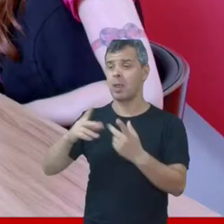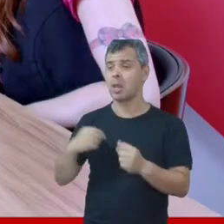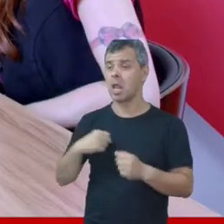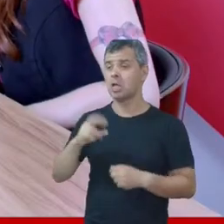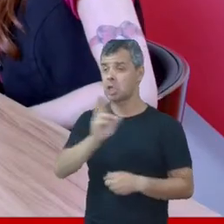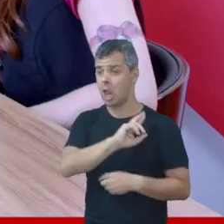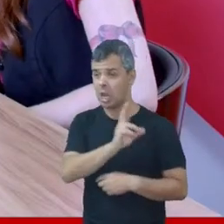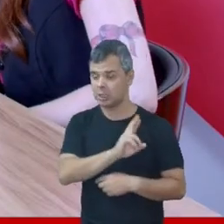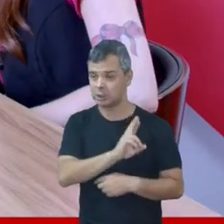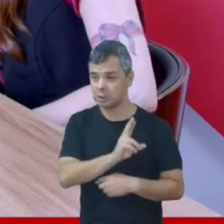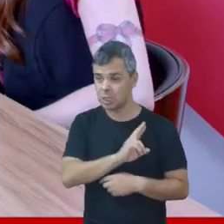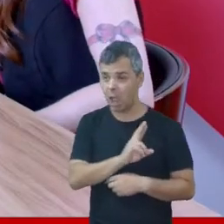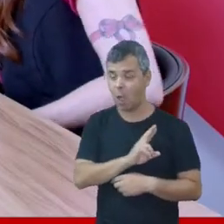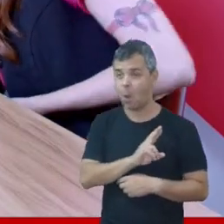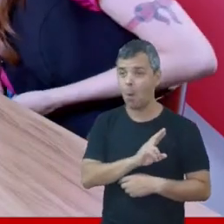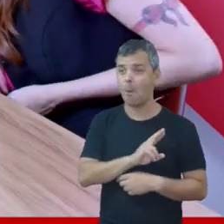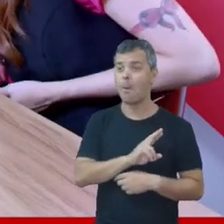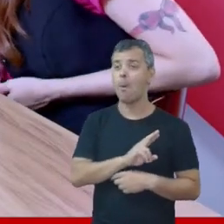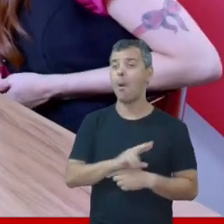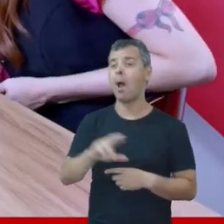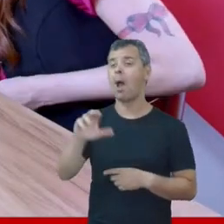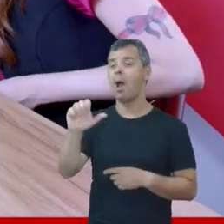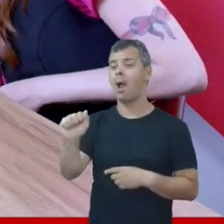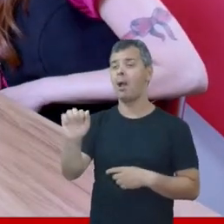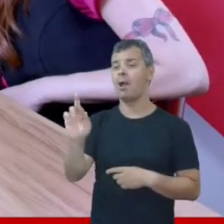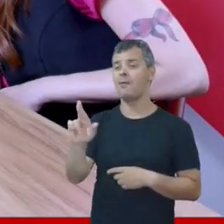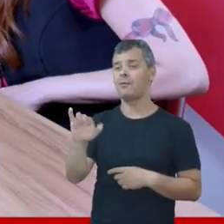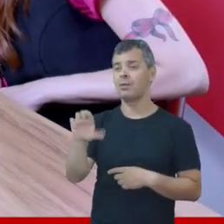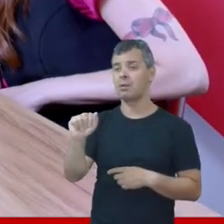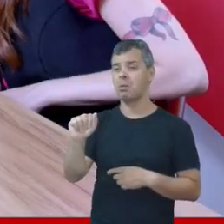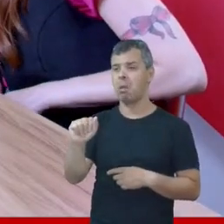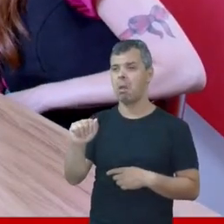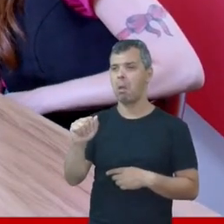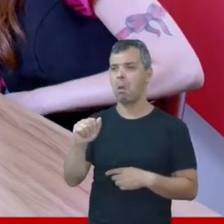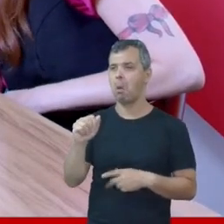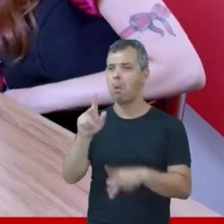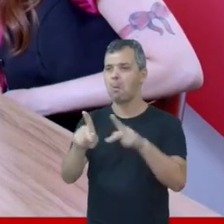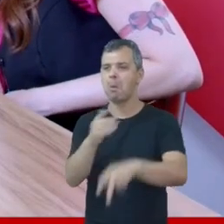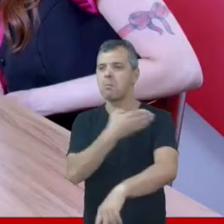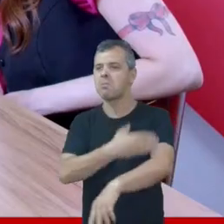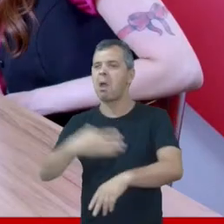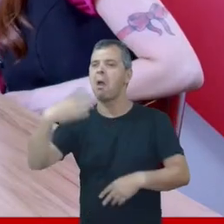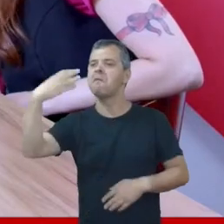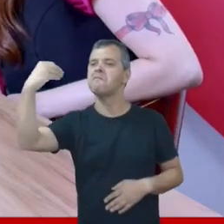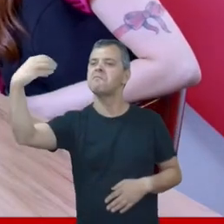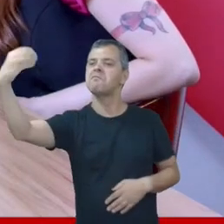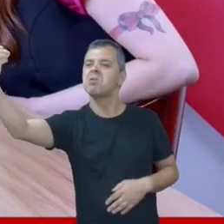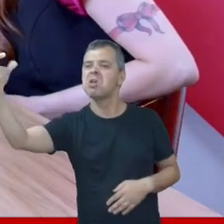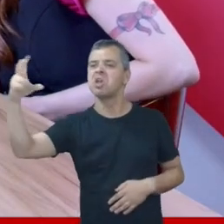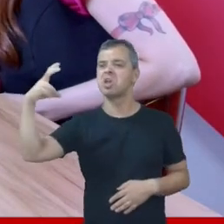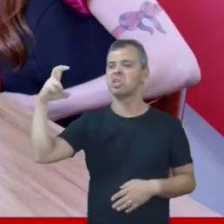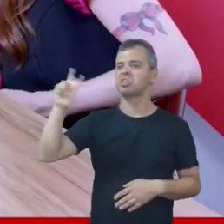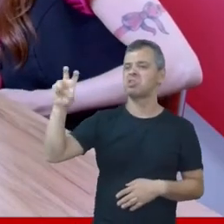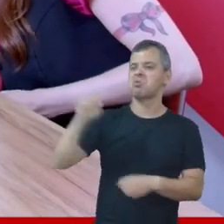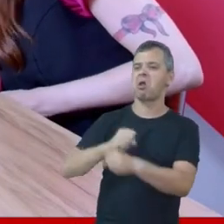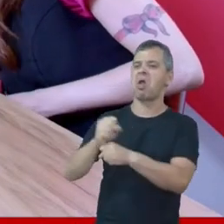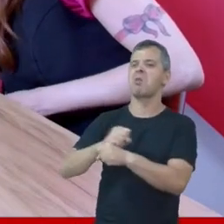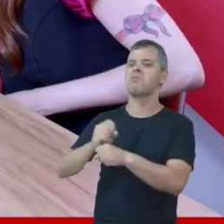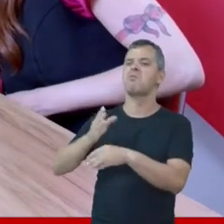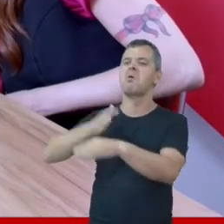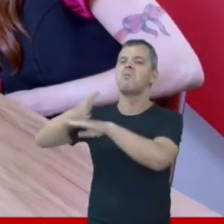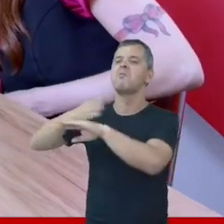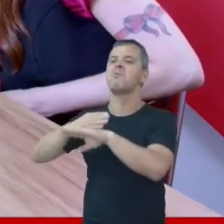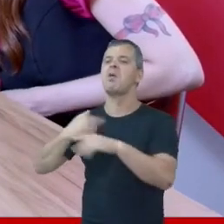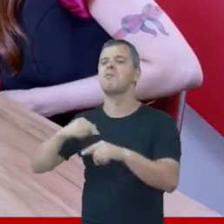e religião de matriz africana, essa galera branca vai viajar. Porque 5 anos vai estar prescrito, eu vou passar 5 anos